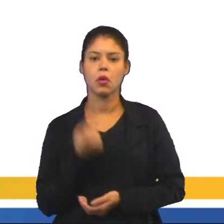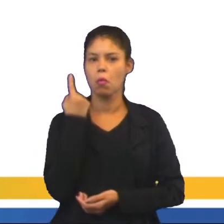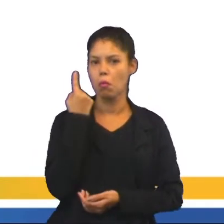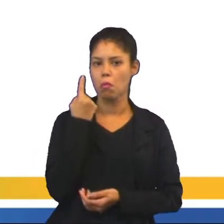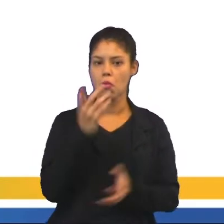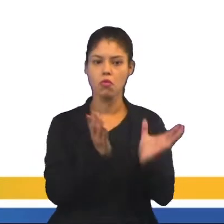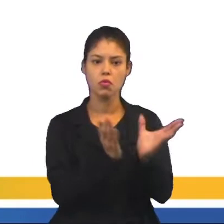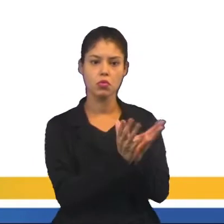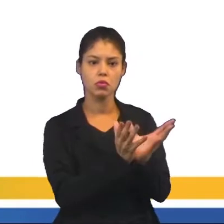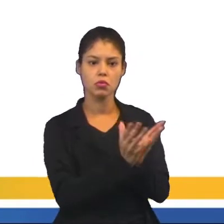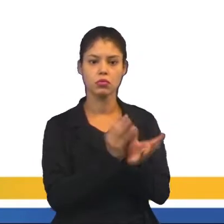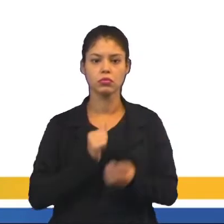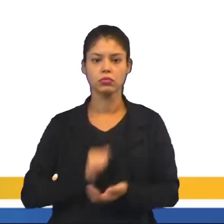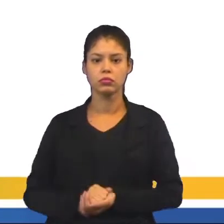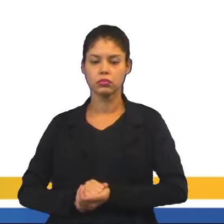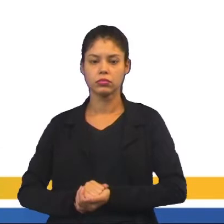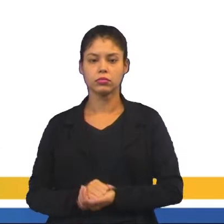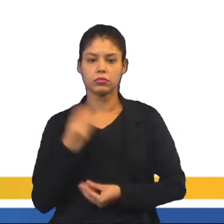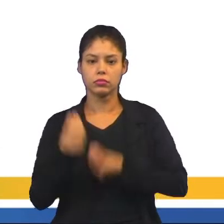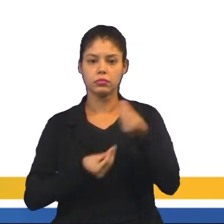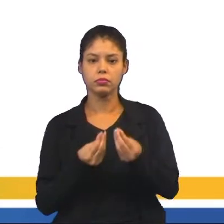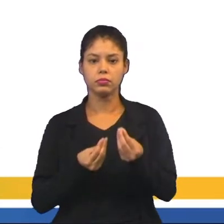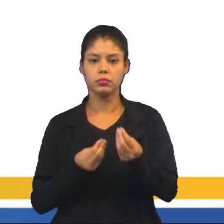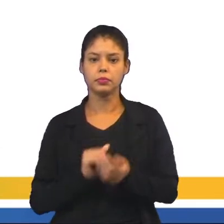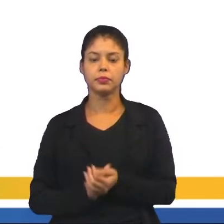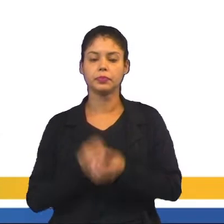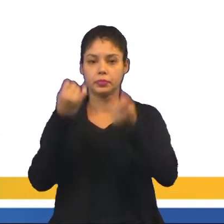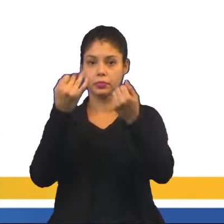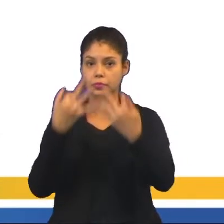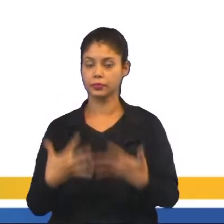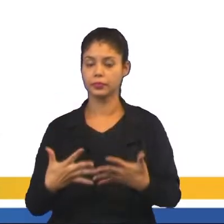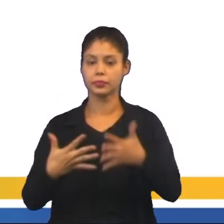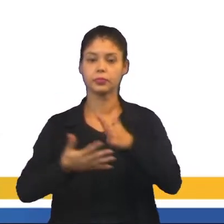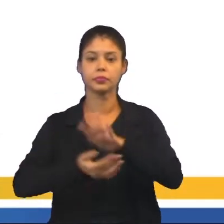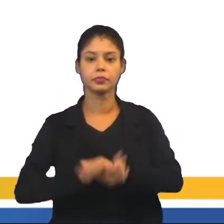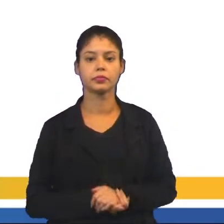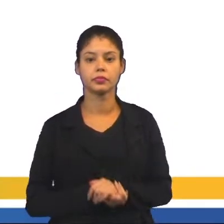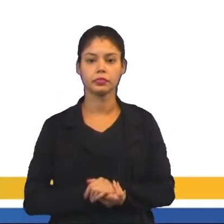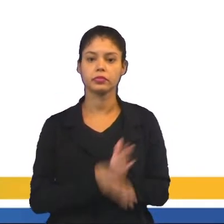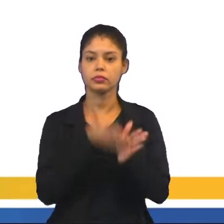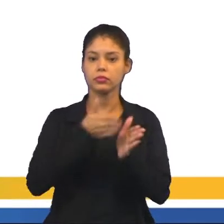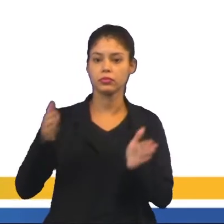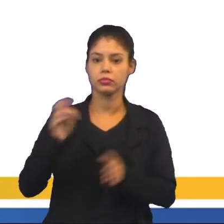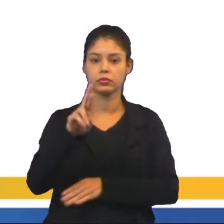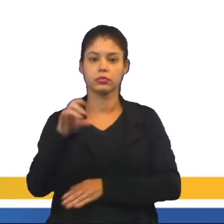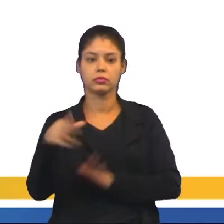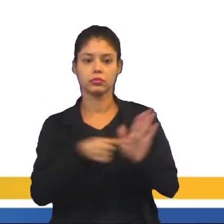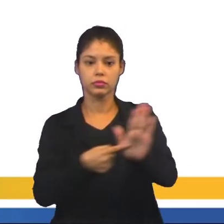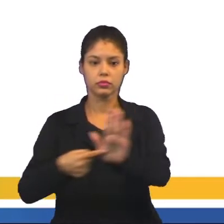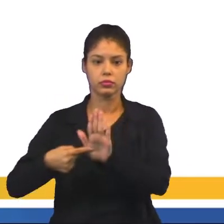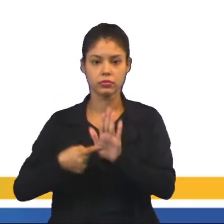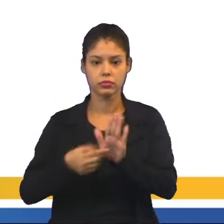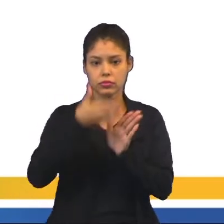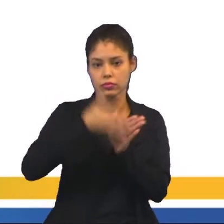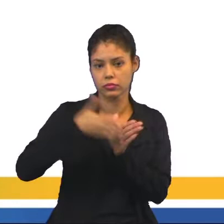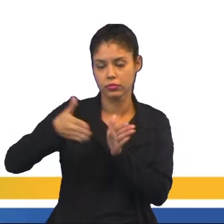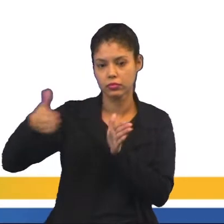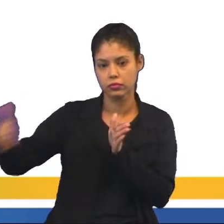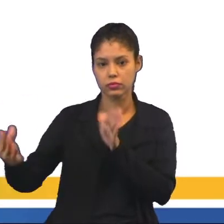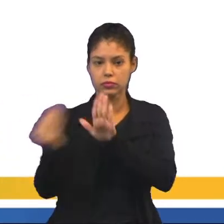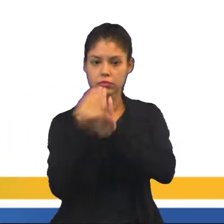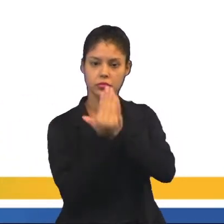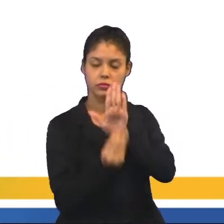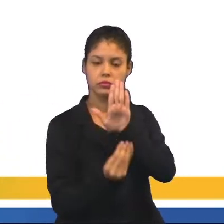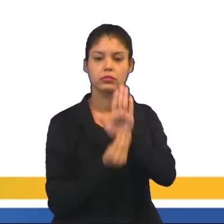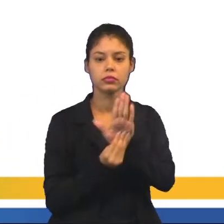determinado conjunto. Como o nome sugere, Frequência relativa mostra